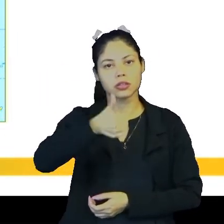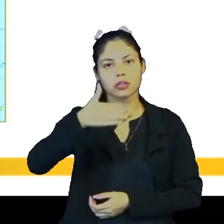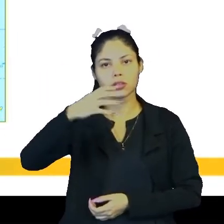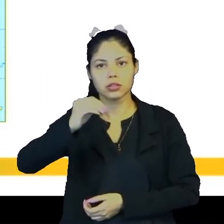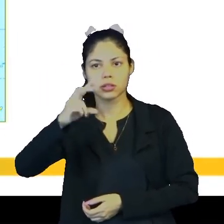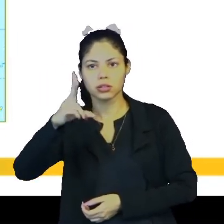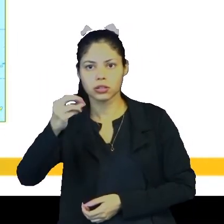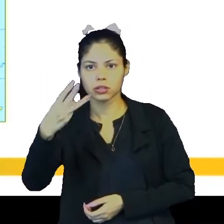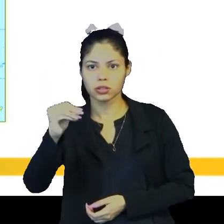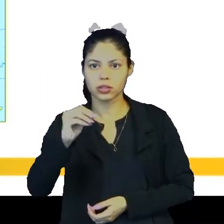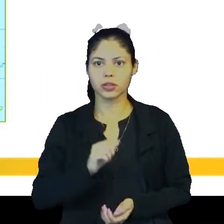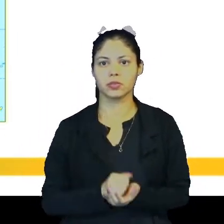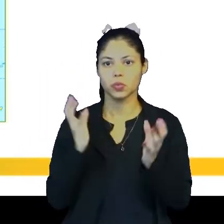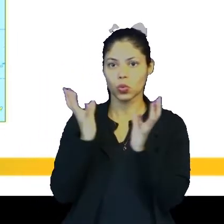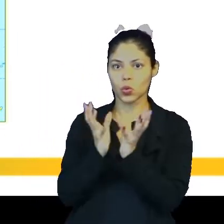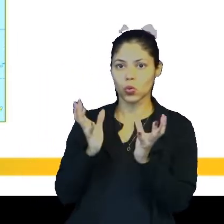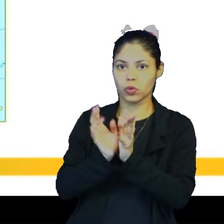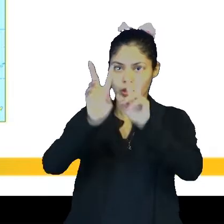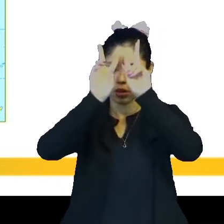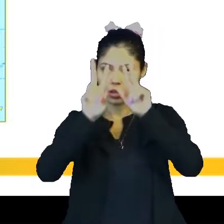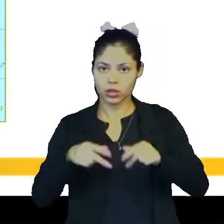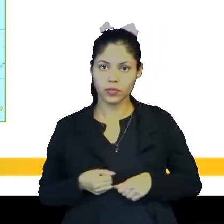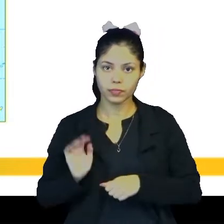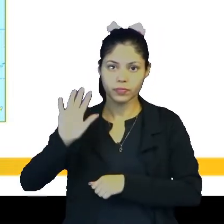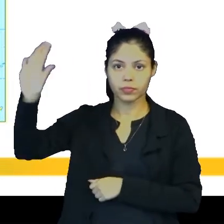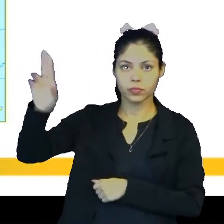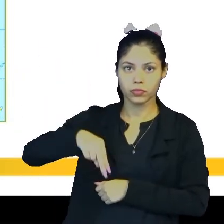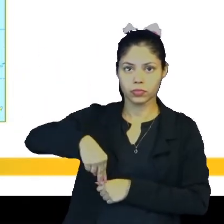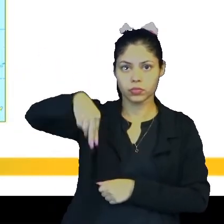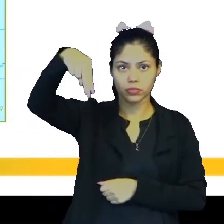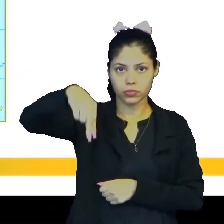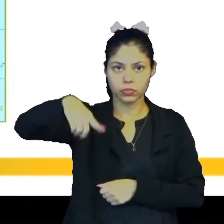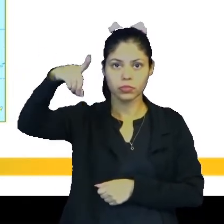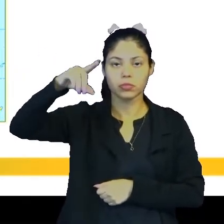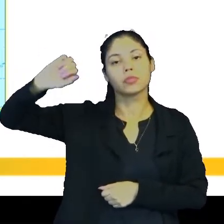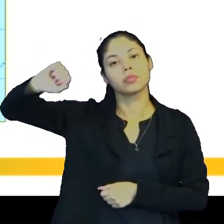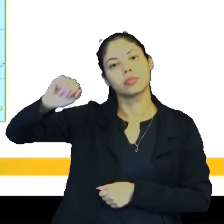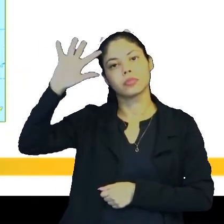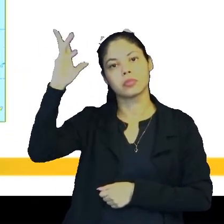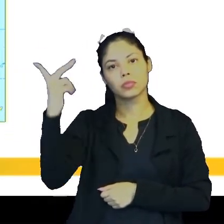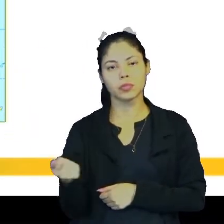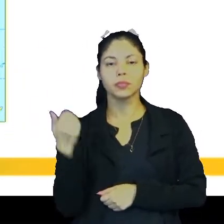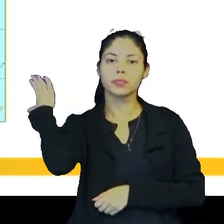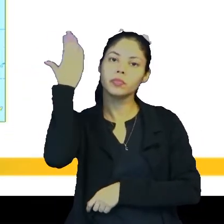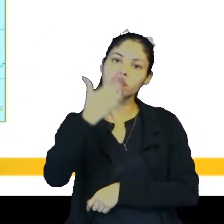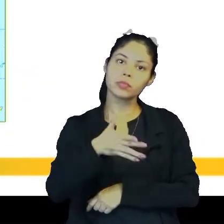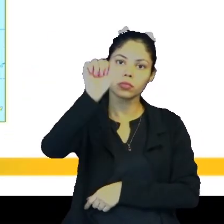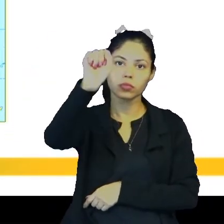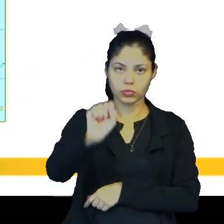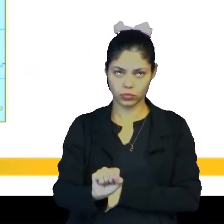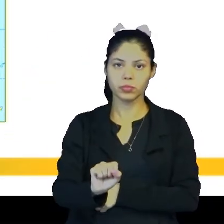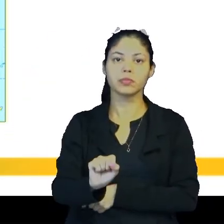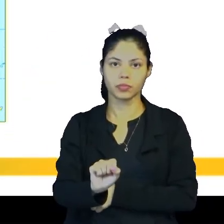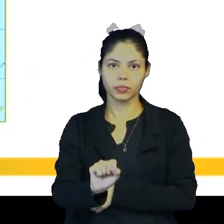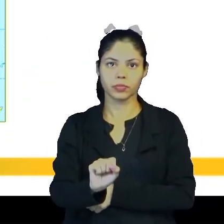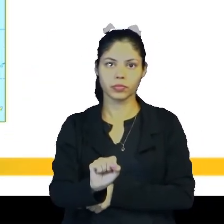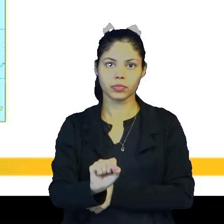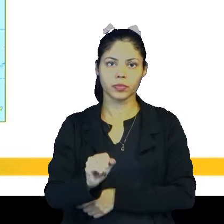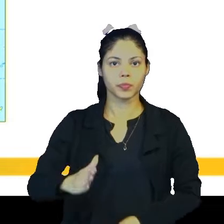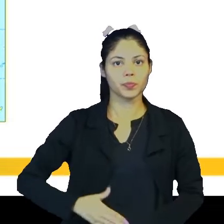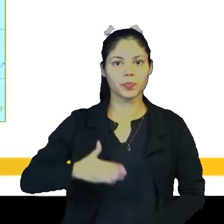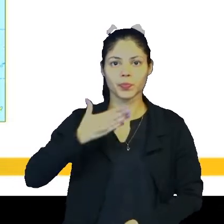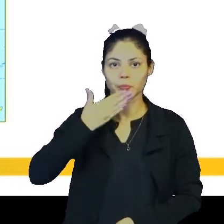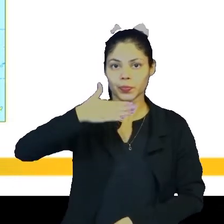anos, quando grupos humanos deixaram a região nordeste da África em direção ao sul da Península